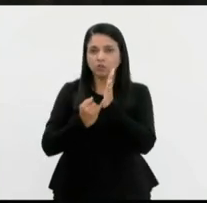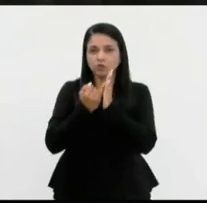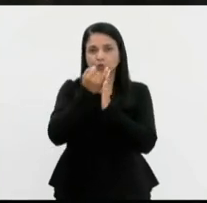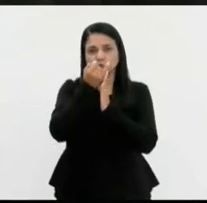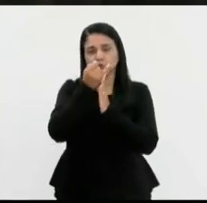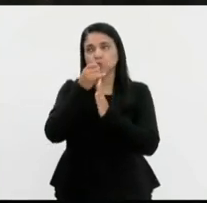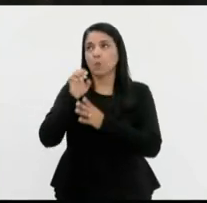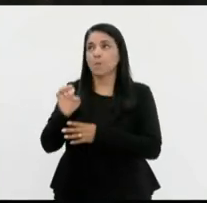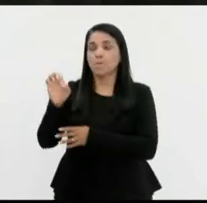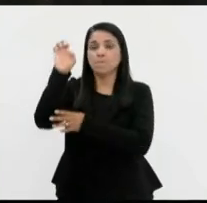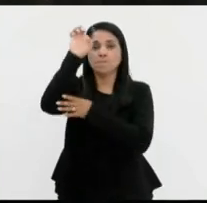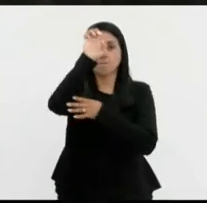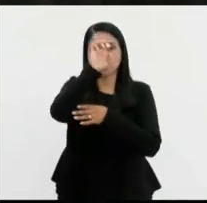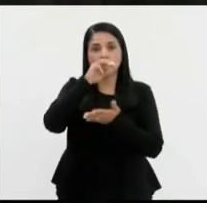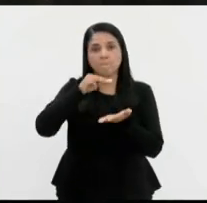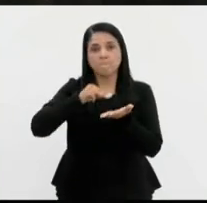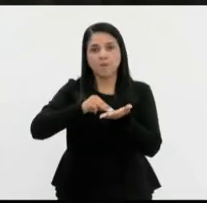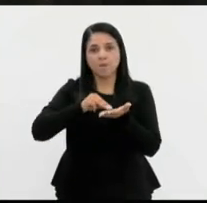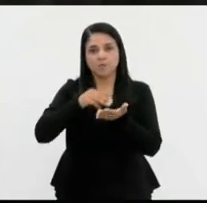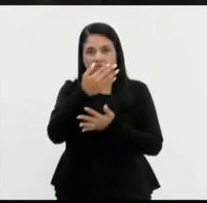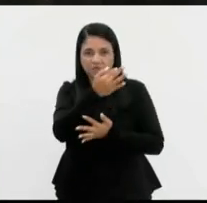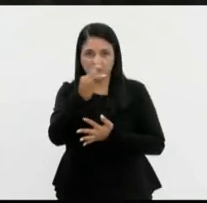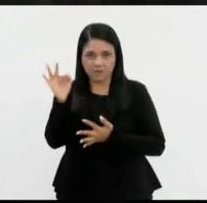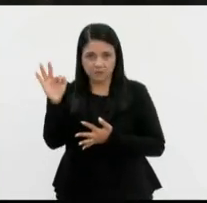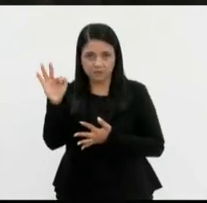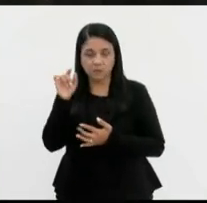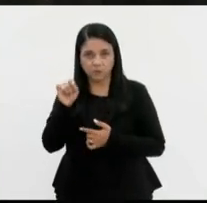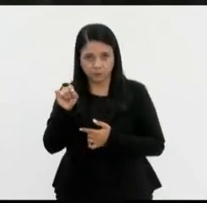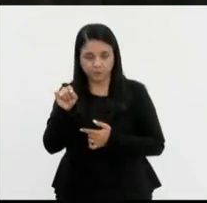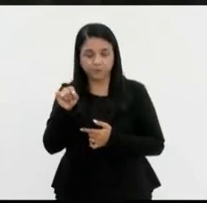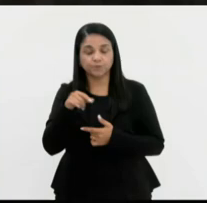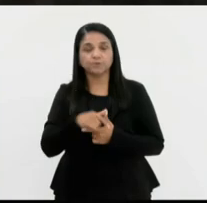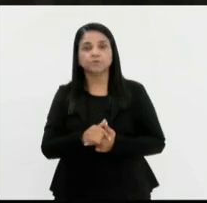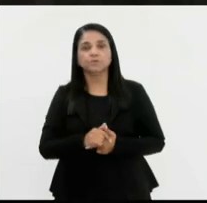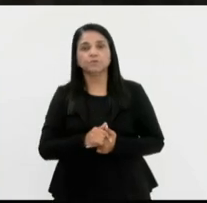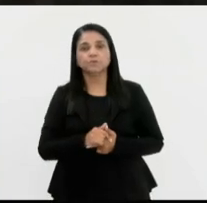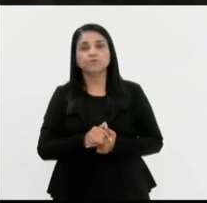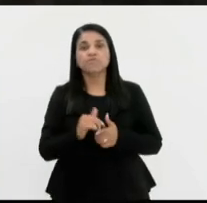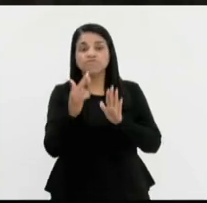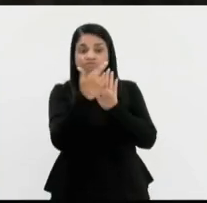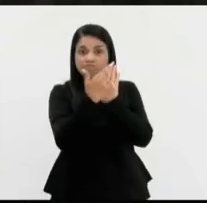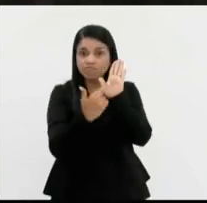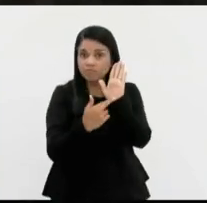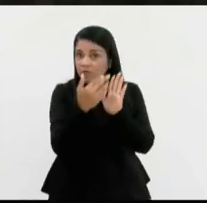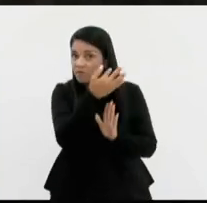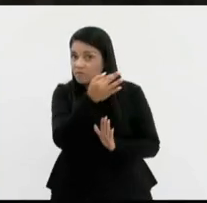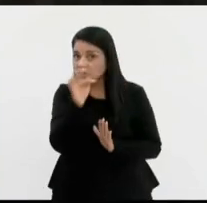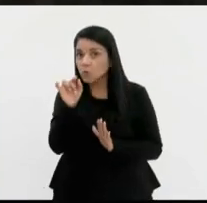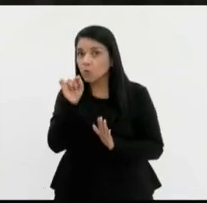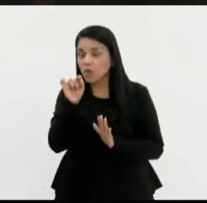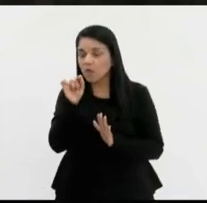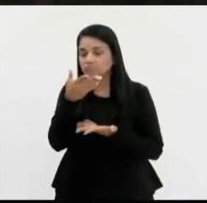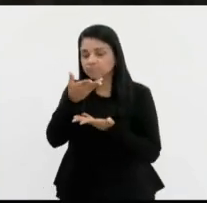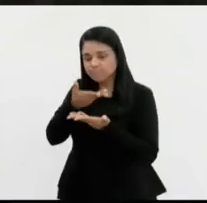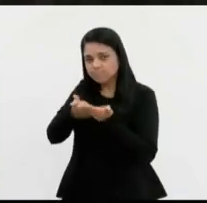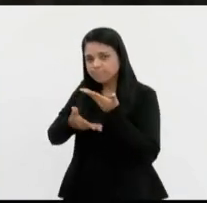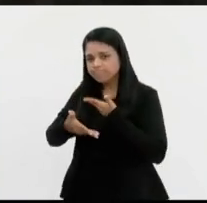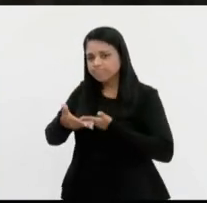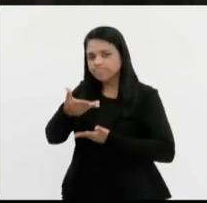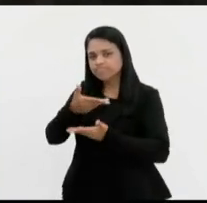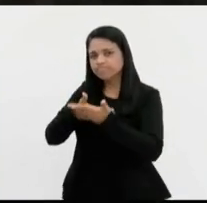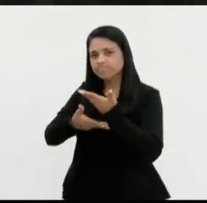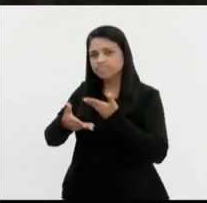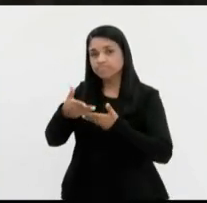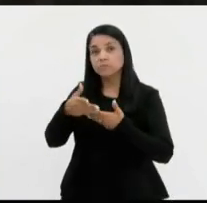membros da Federação o princípio da Federação é o princípio cooperativo por isso